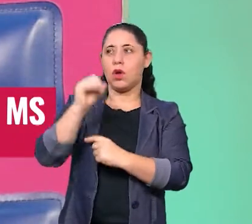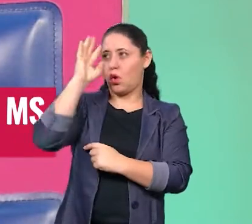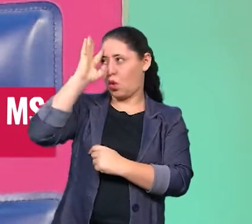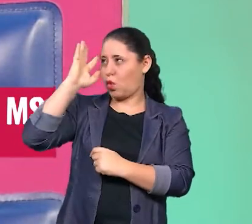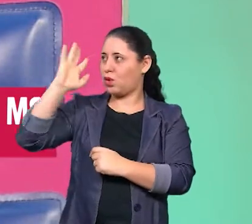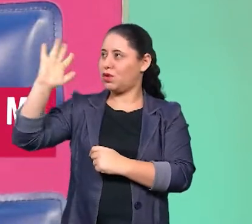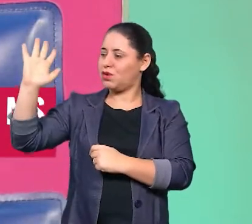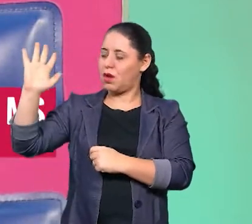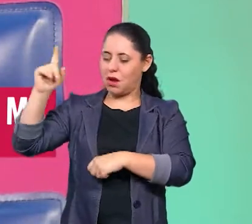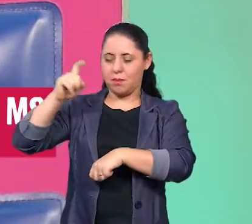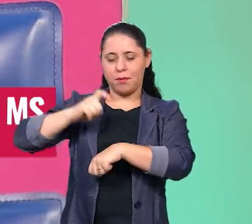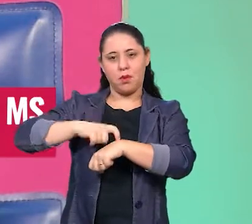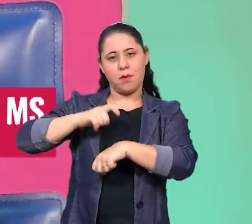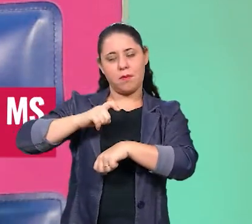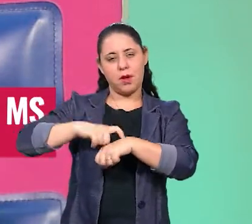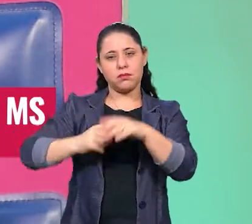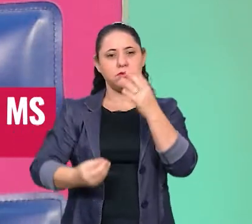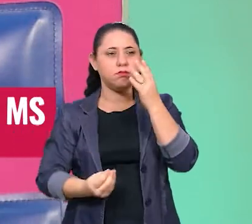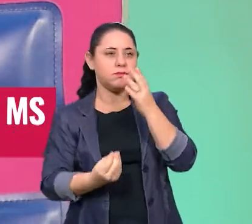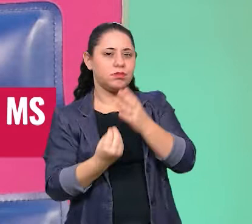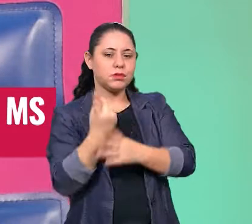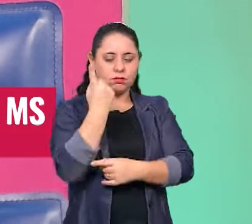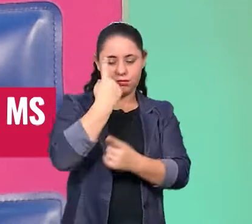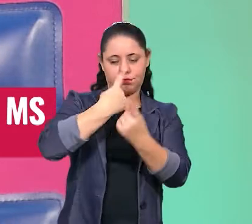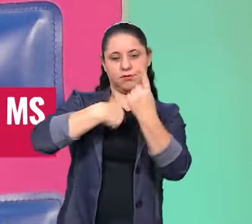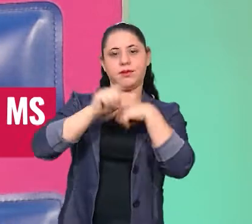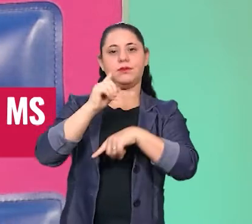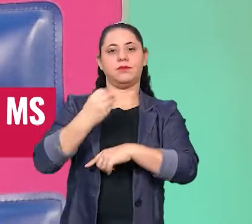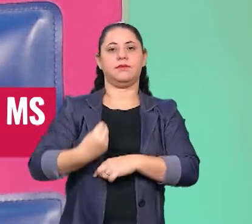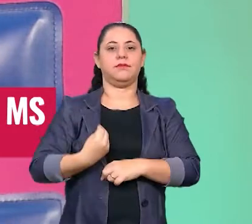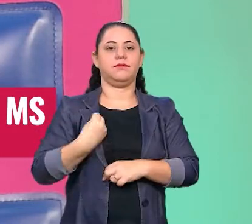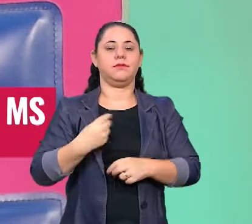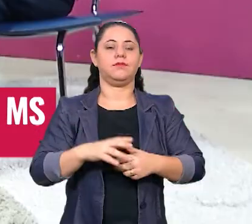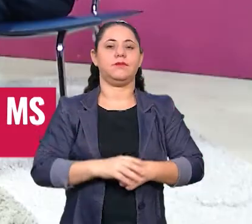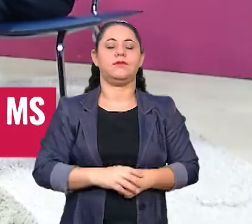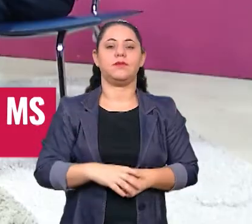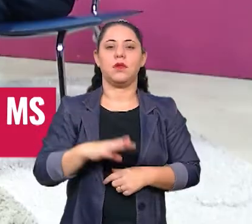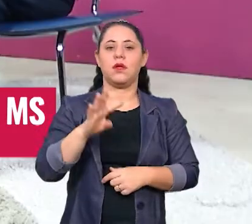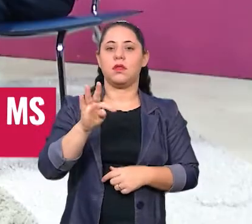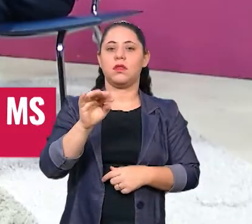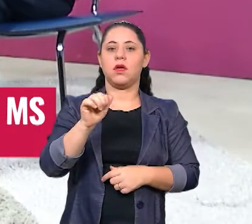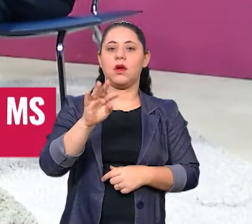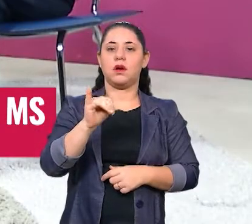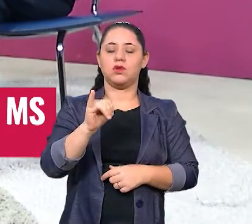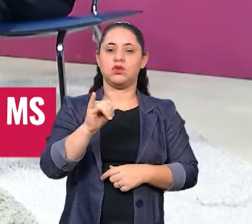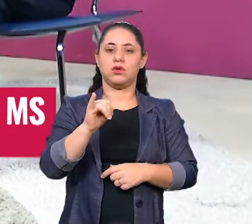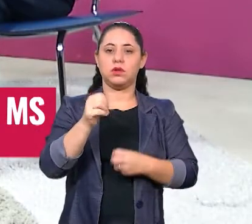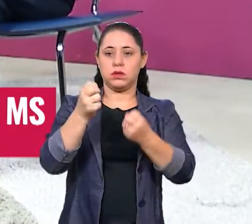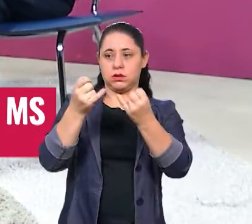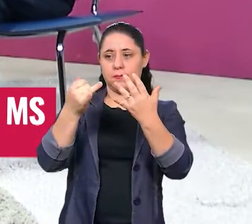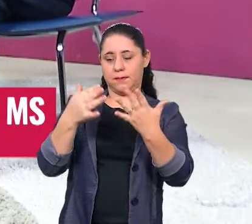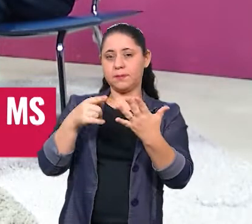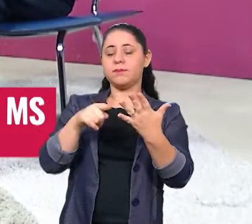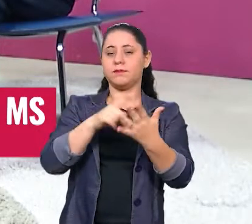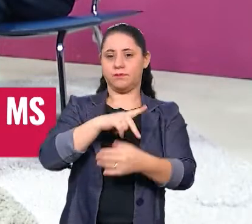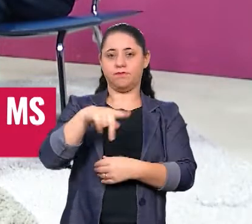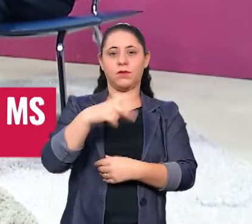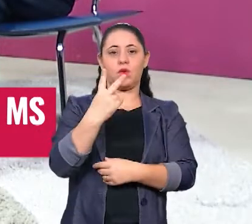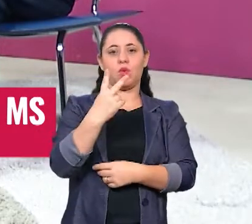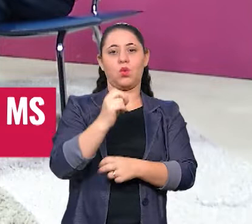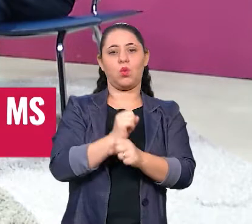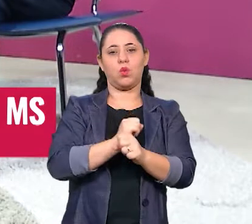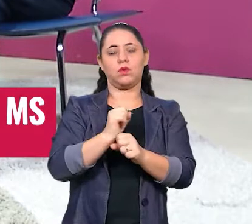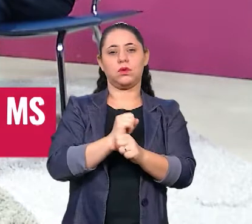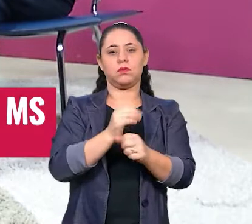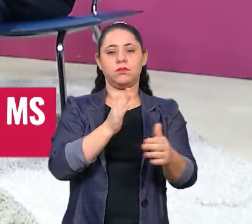possa sonhar em ter, assim, momentos, vamos dizer assim, transformadores. Tati, como a professora citou, nós ficamos